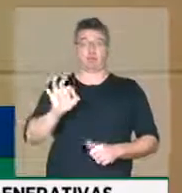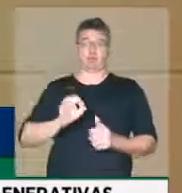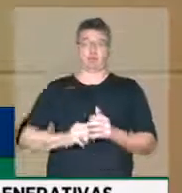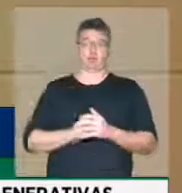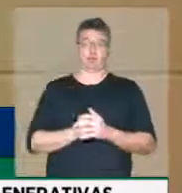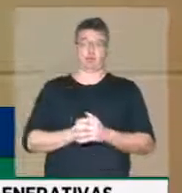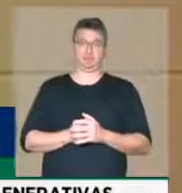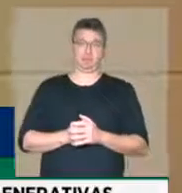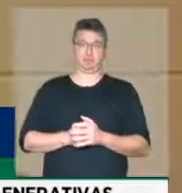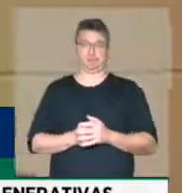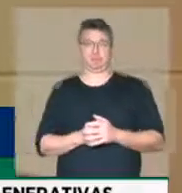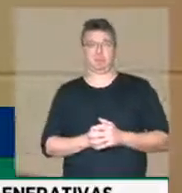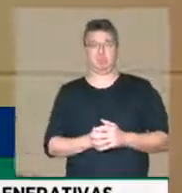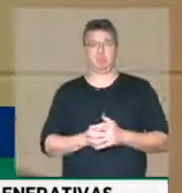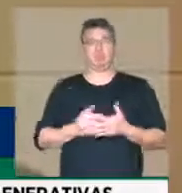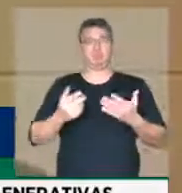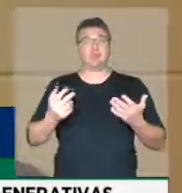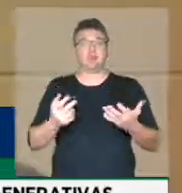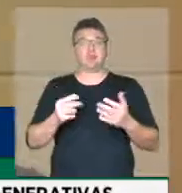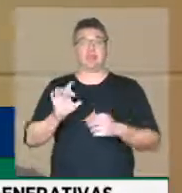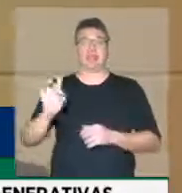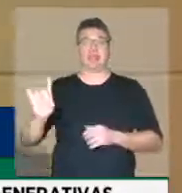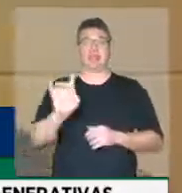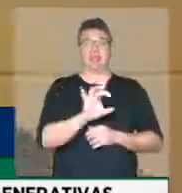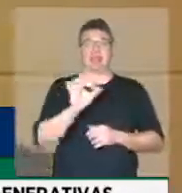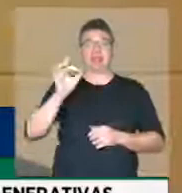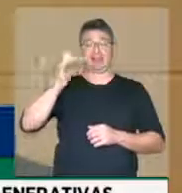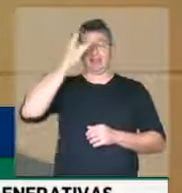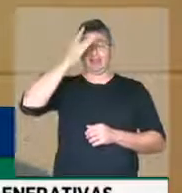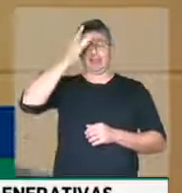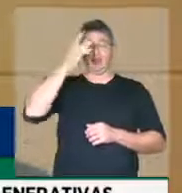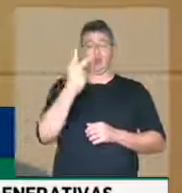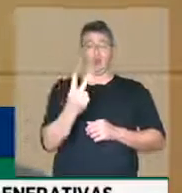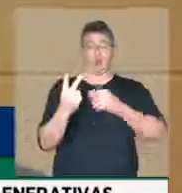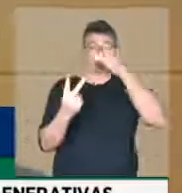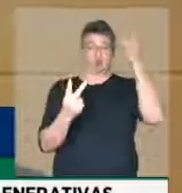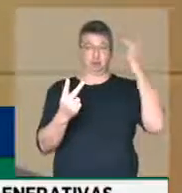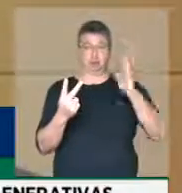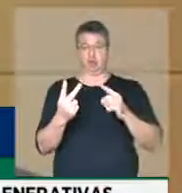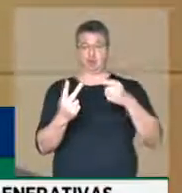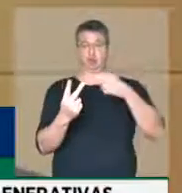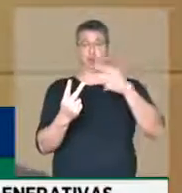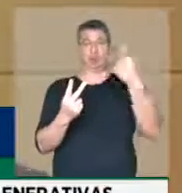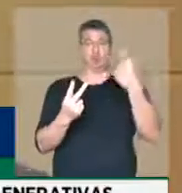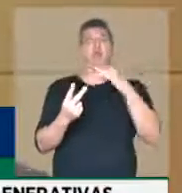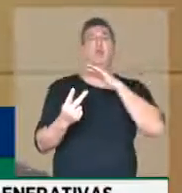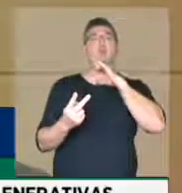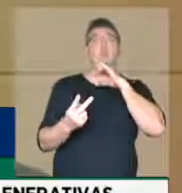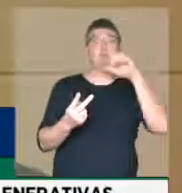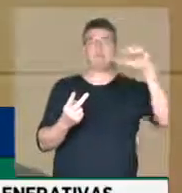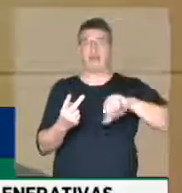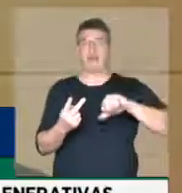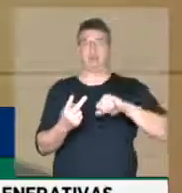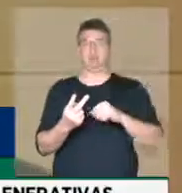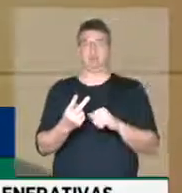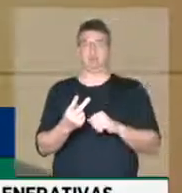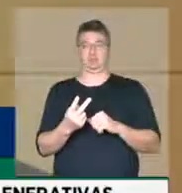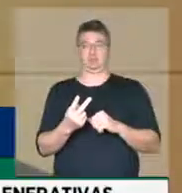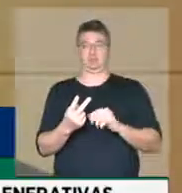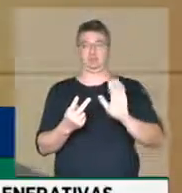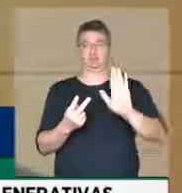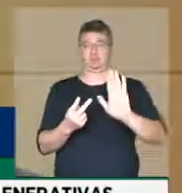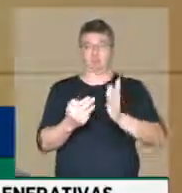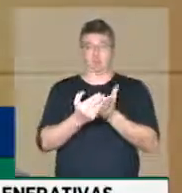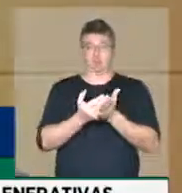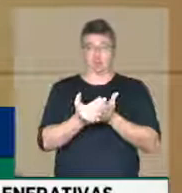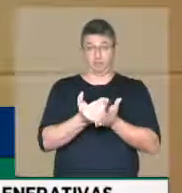50%. Ou seja, 1 em cada 2 brasileiros acham o governo ruim ou péssimo. No